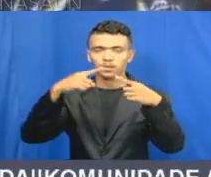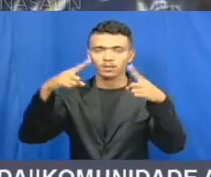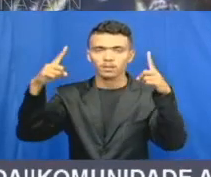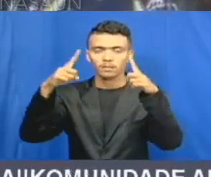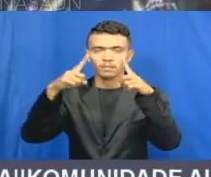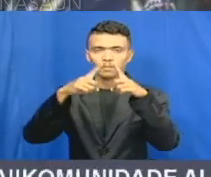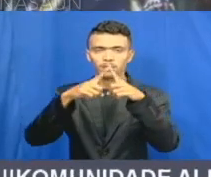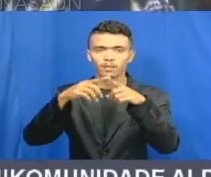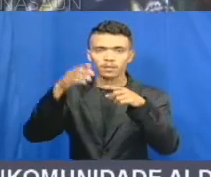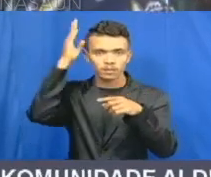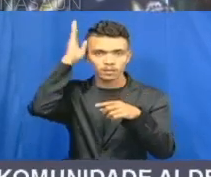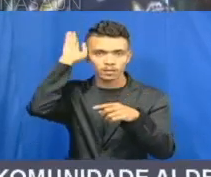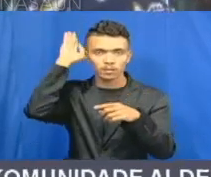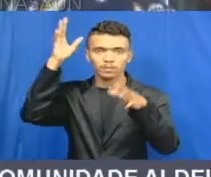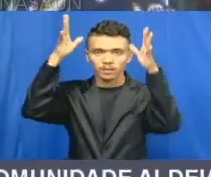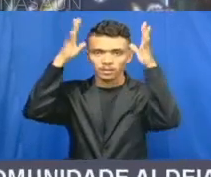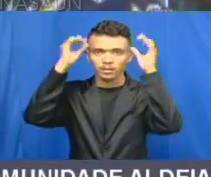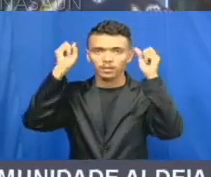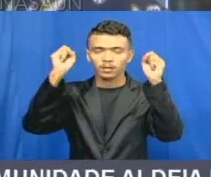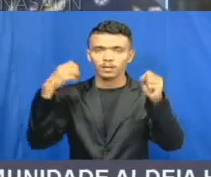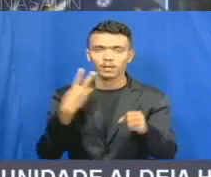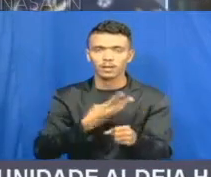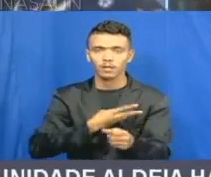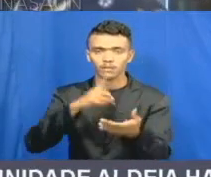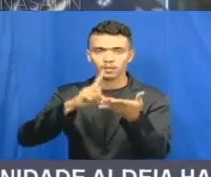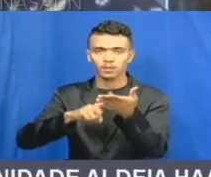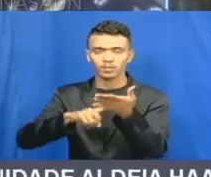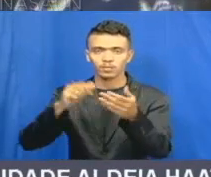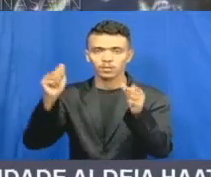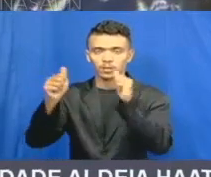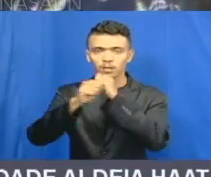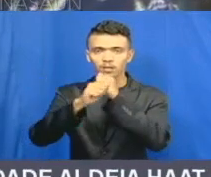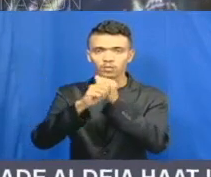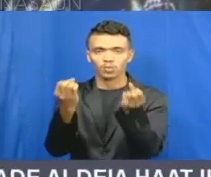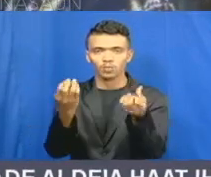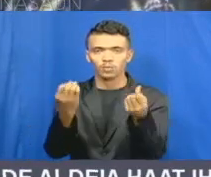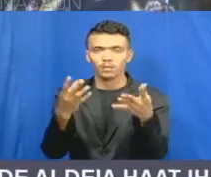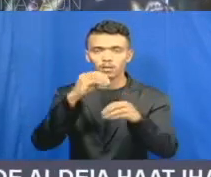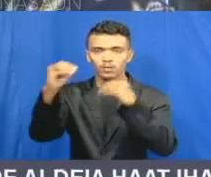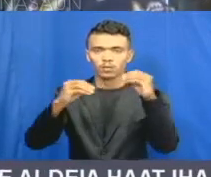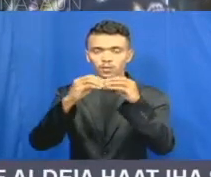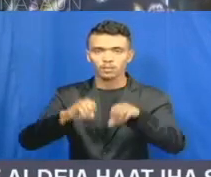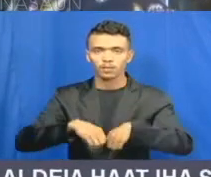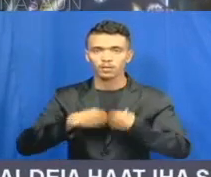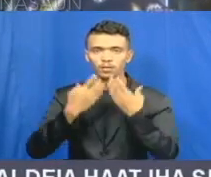excelência senhor presidente. A mim discuti assunto lobo que dá quando vai usar a